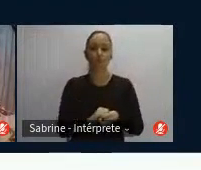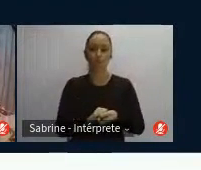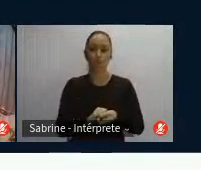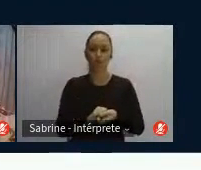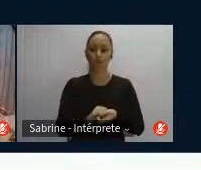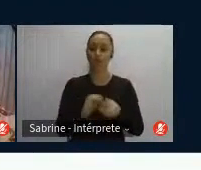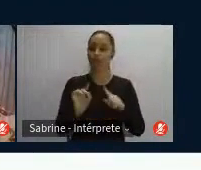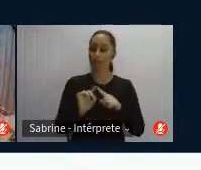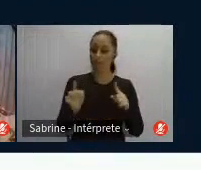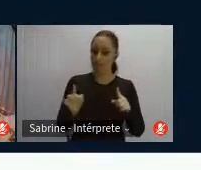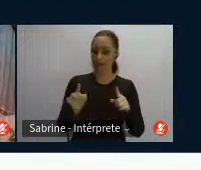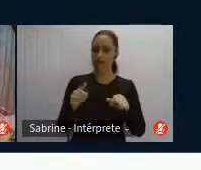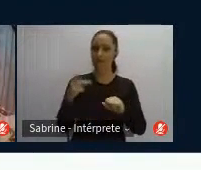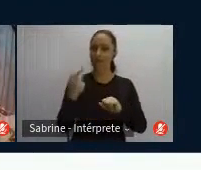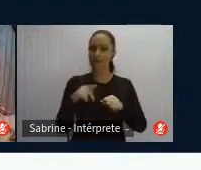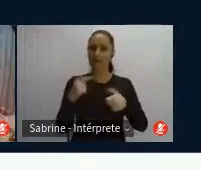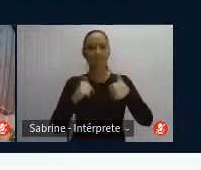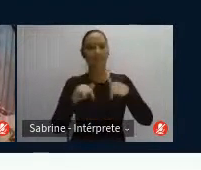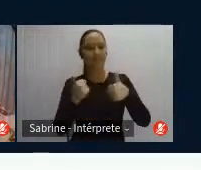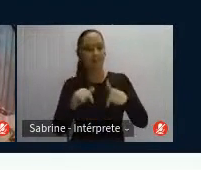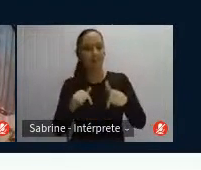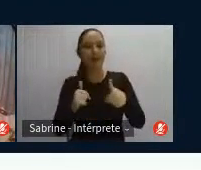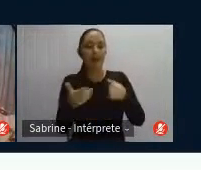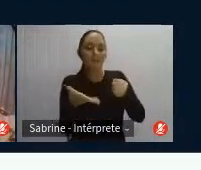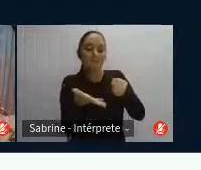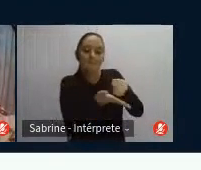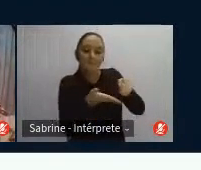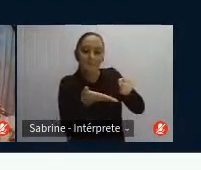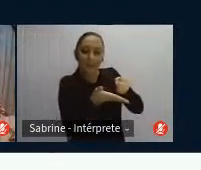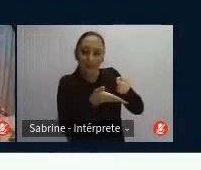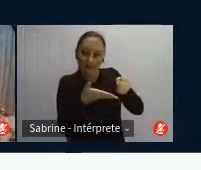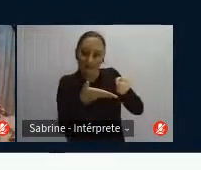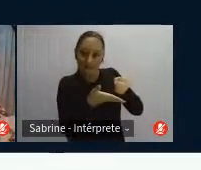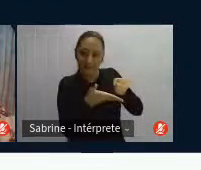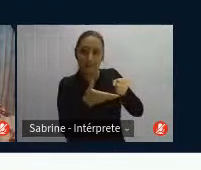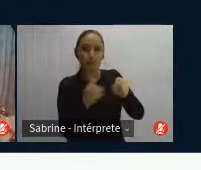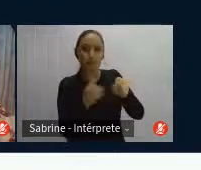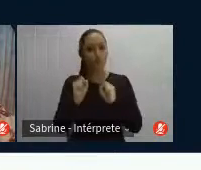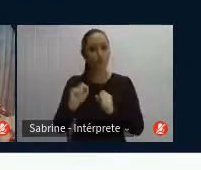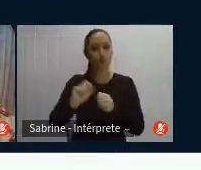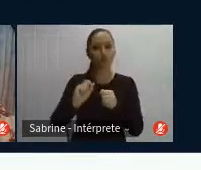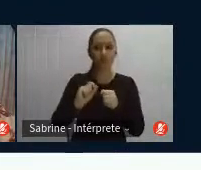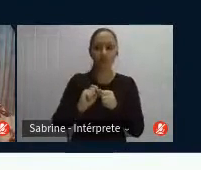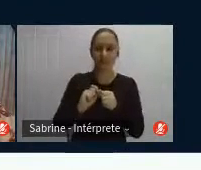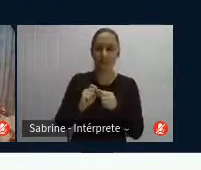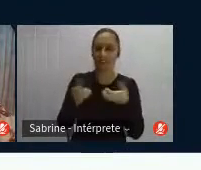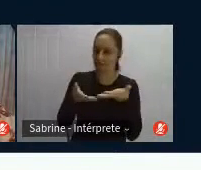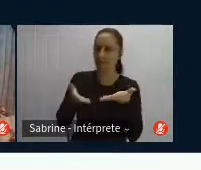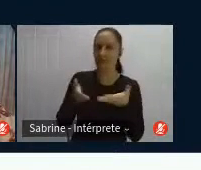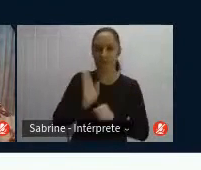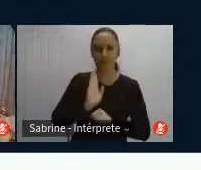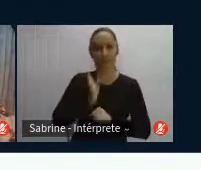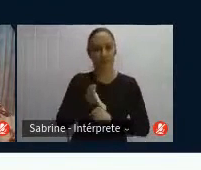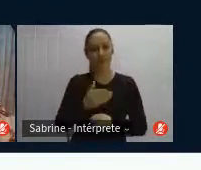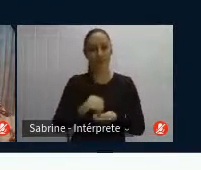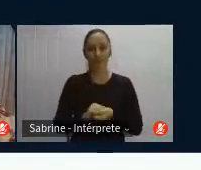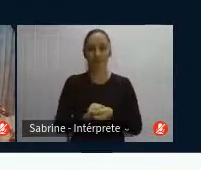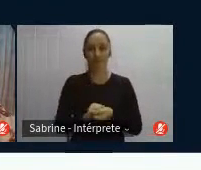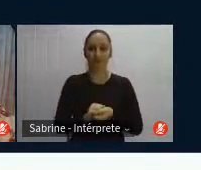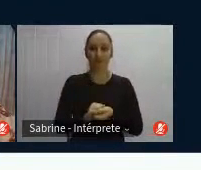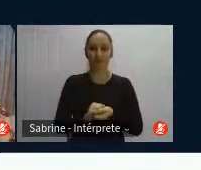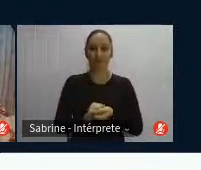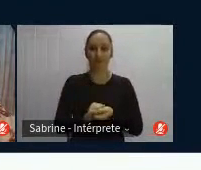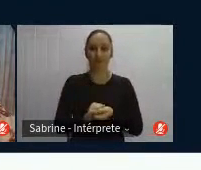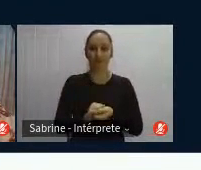base, esse tema de casa, né, que a gente já pode fazer sem recurso também. Acho que nós, enquanto trabalhadores